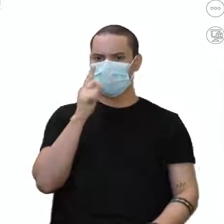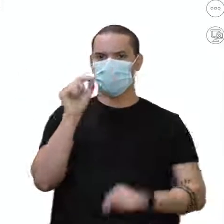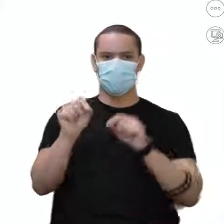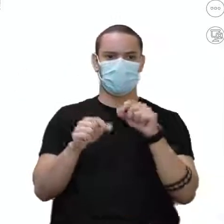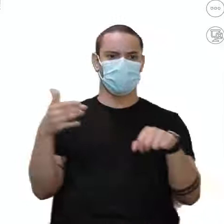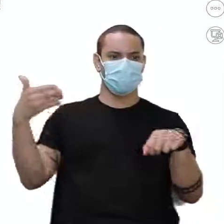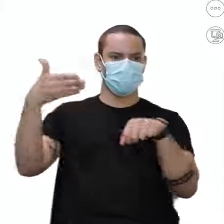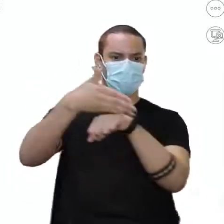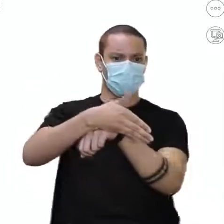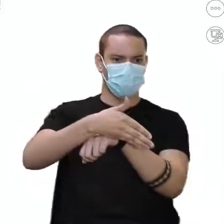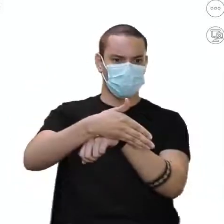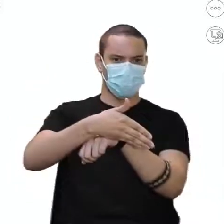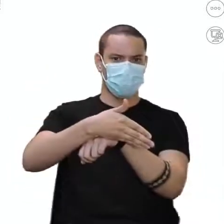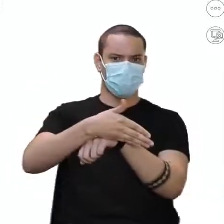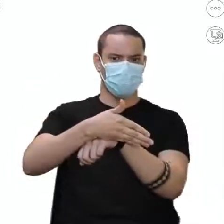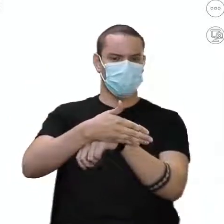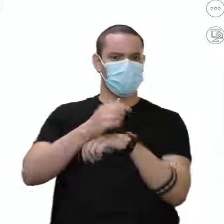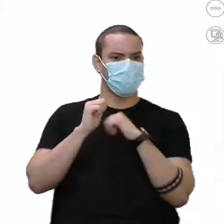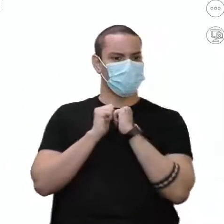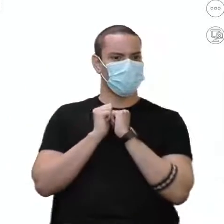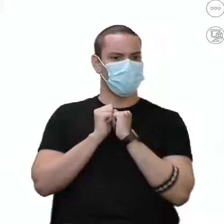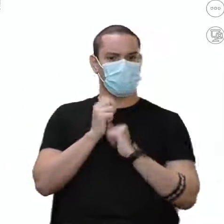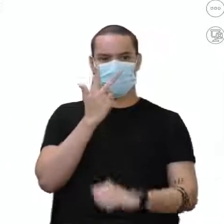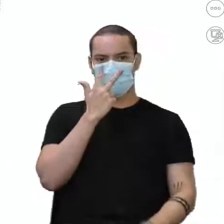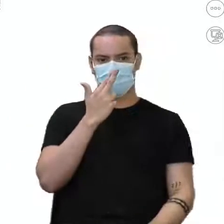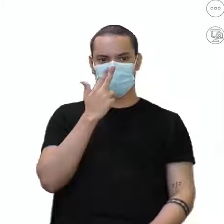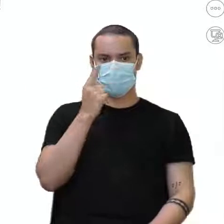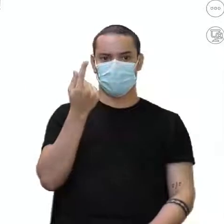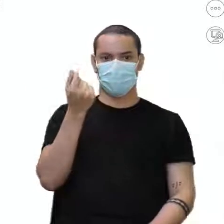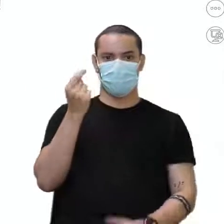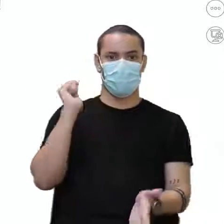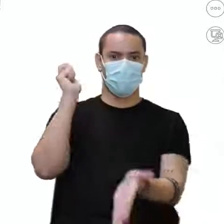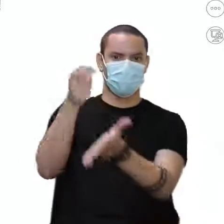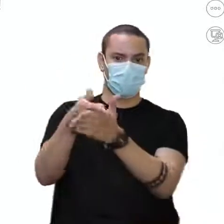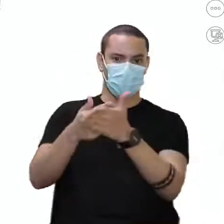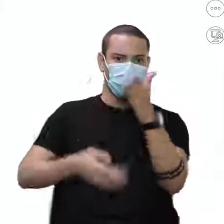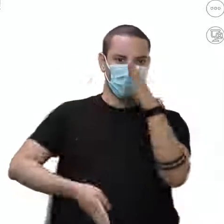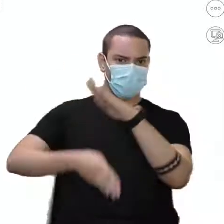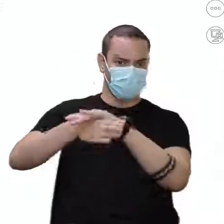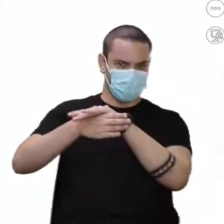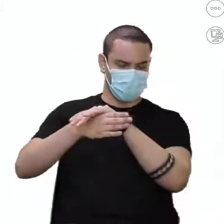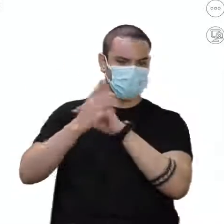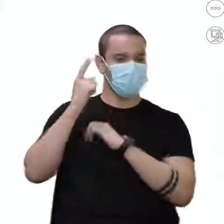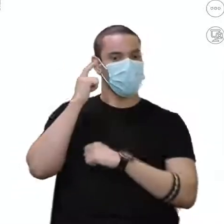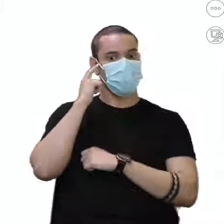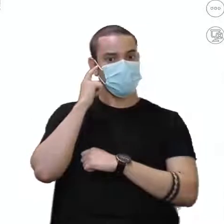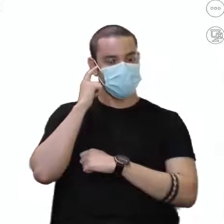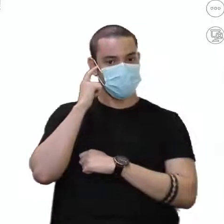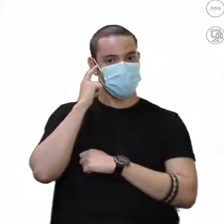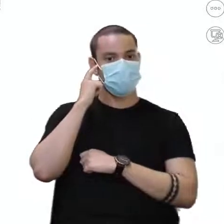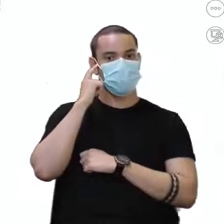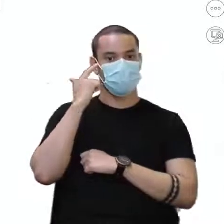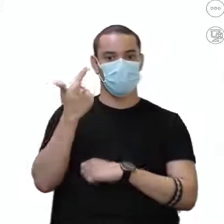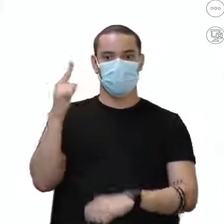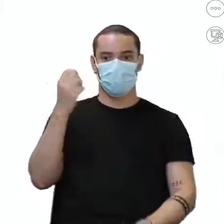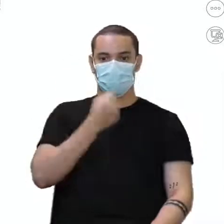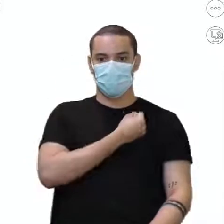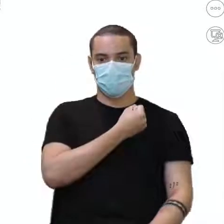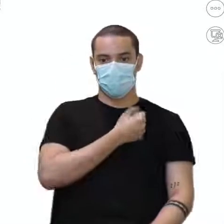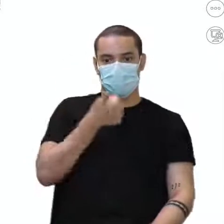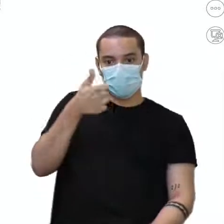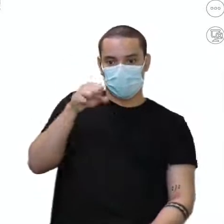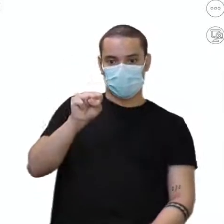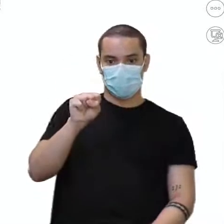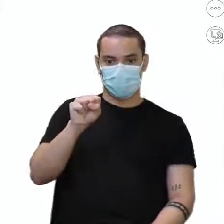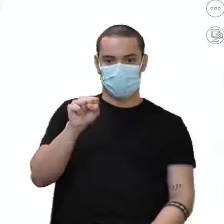de entrar. Então, parece que aqui você entra dando tal valor. E o último número é esse aqui, o 18,